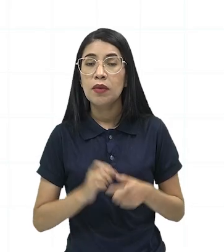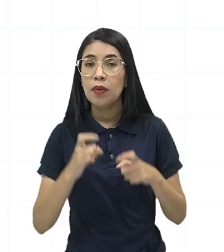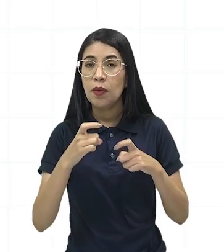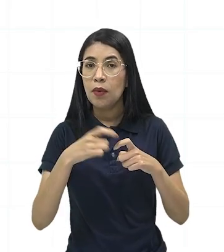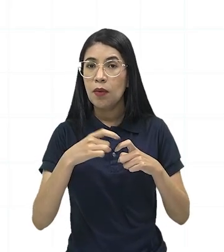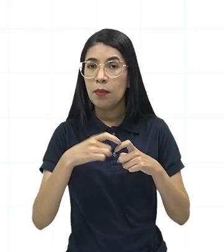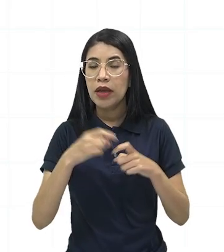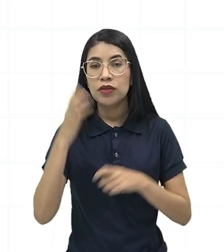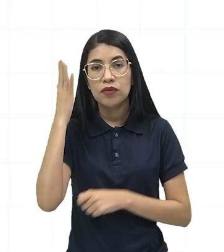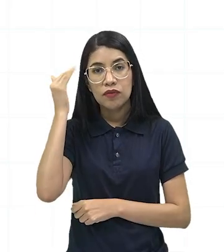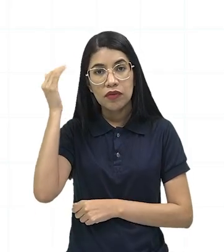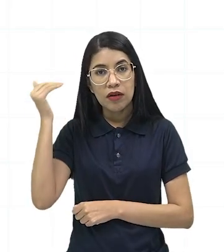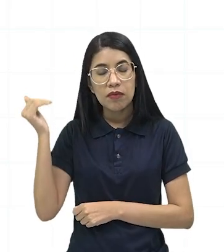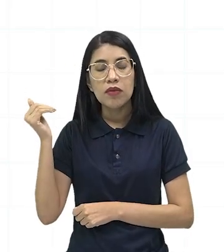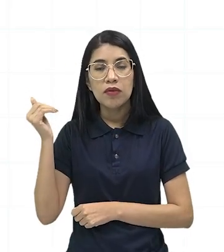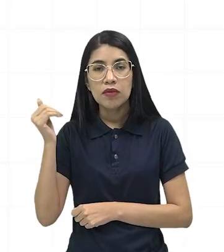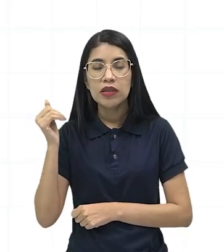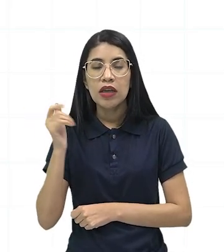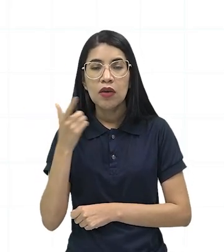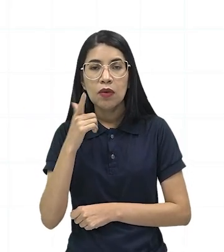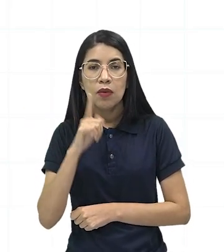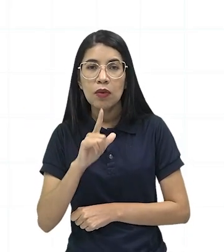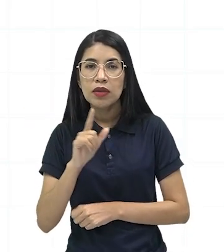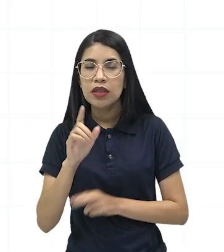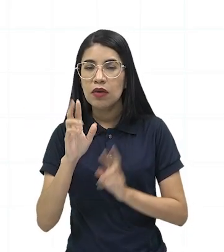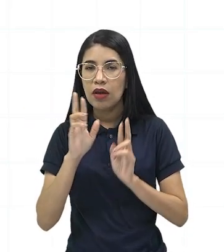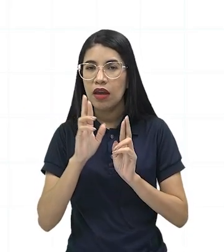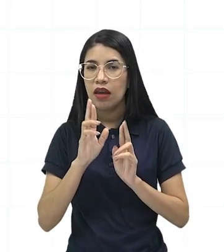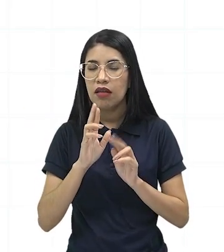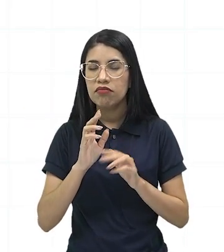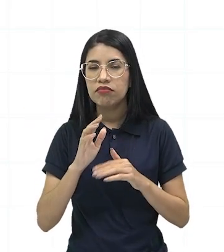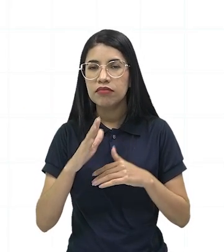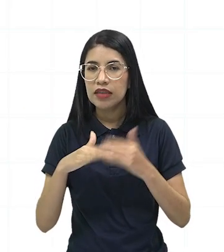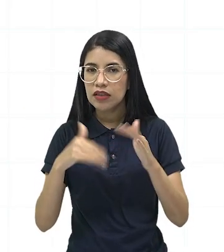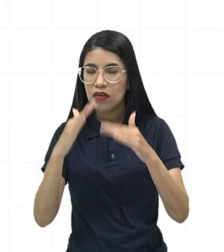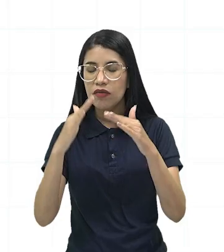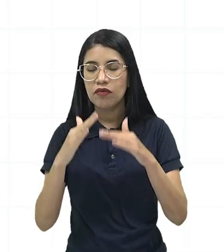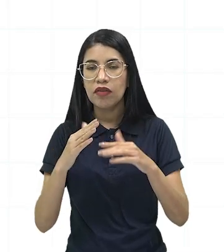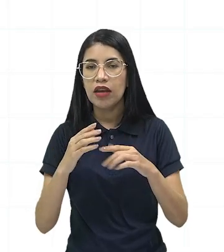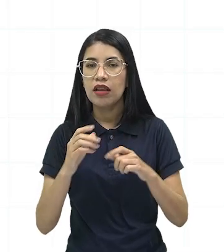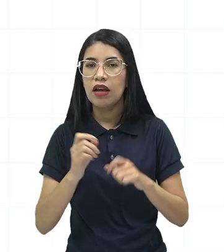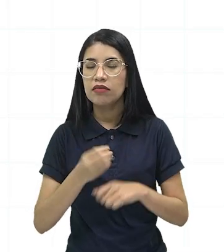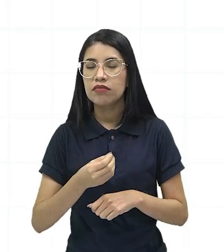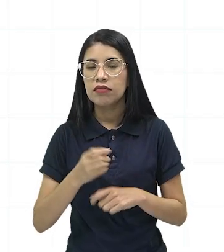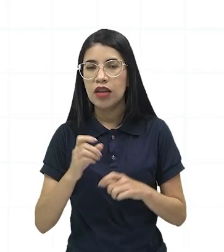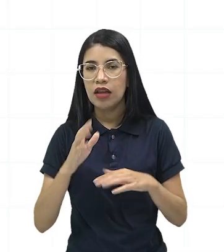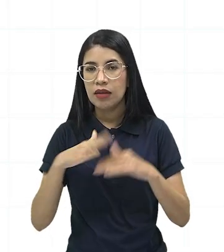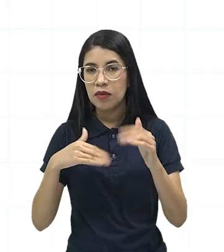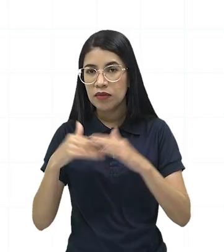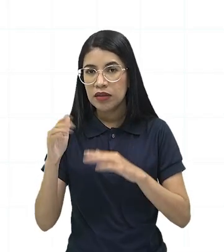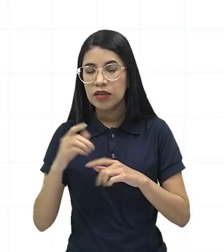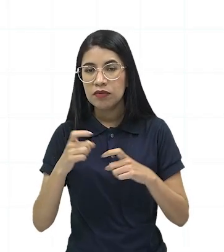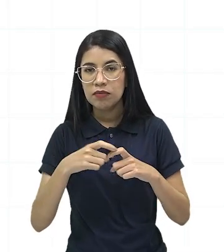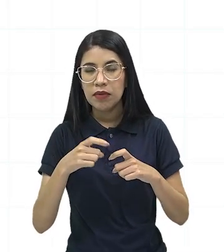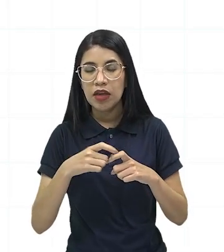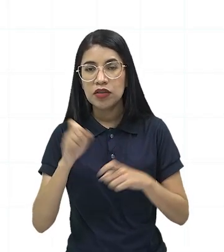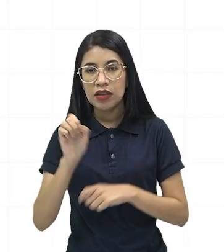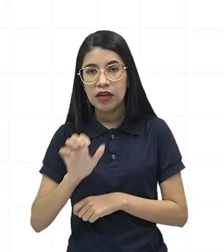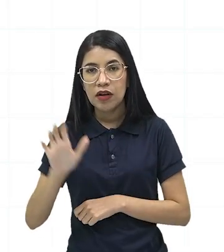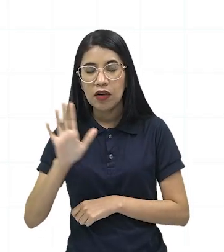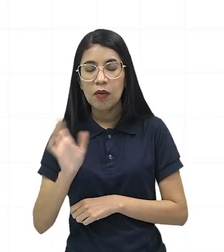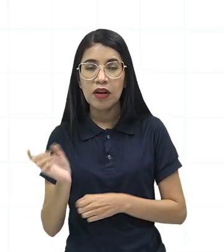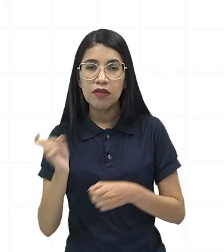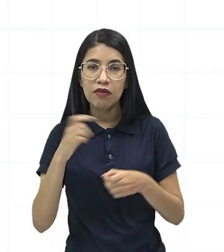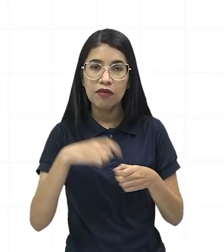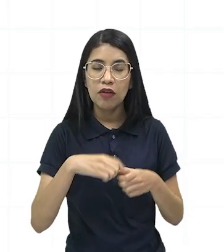médico renomado, que após conquistar respeito em sua carreira de médico na Europa e no Brasil, decide voltar à